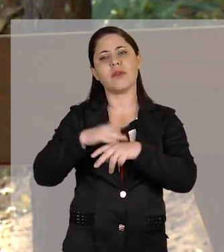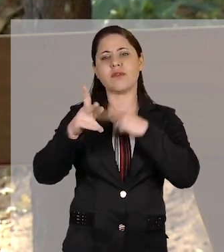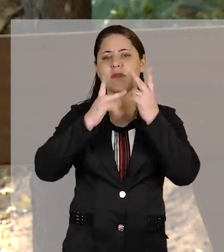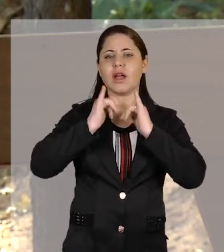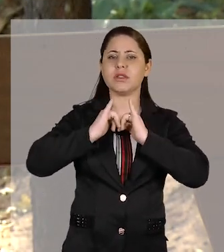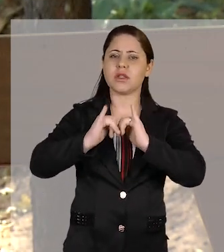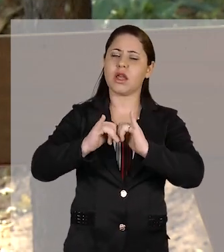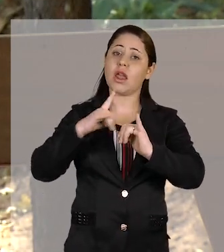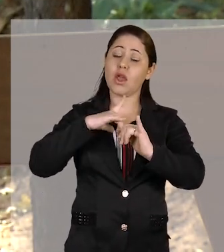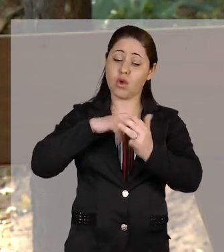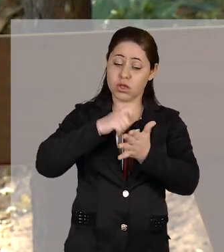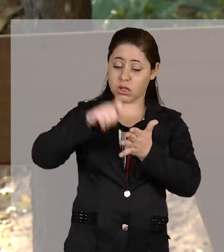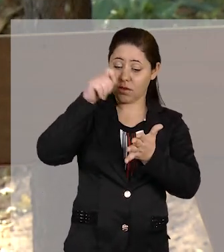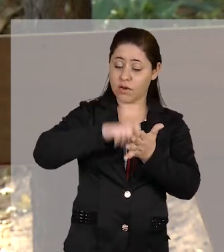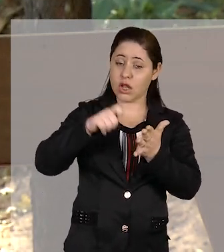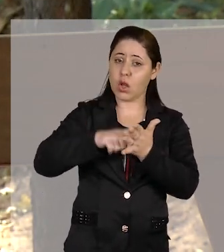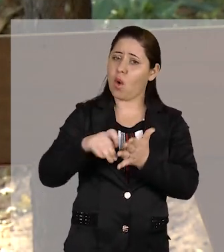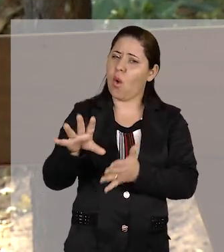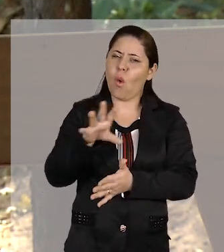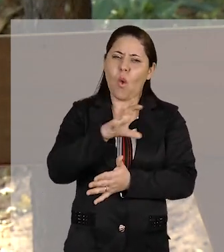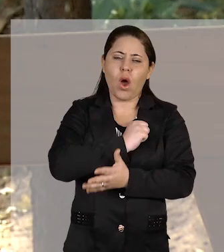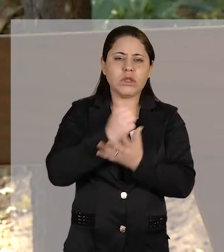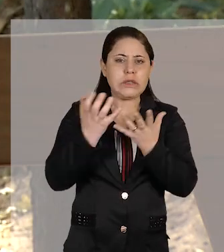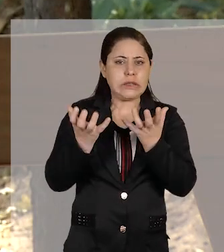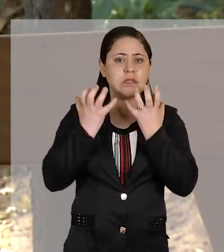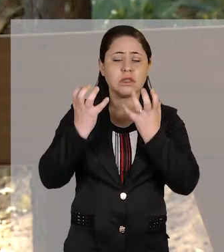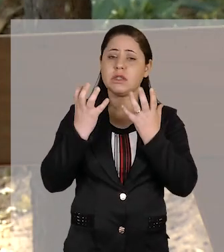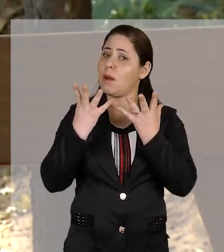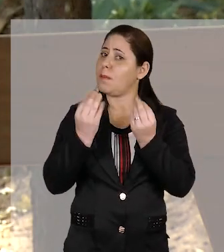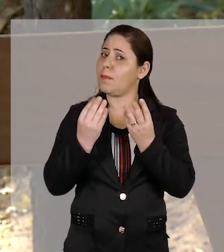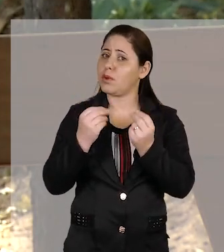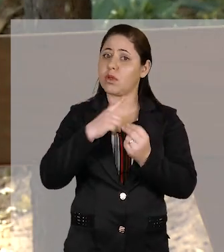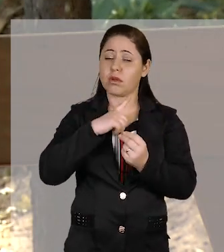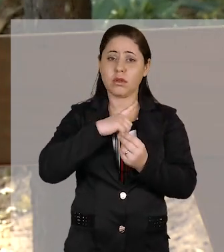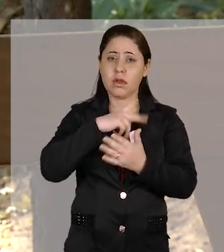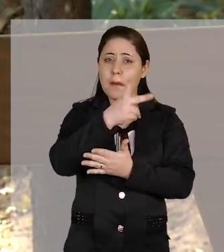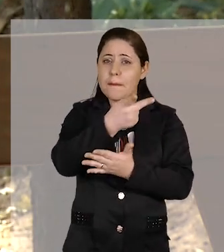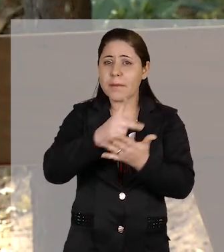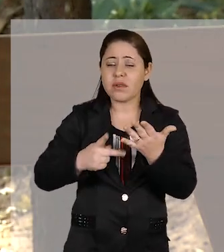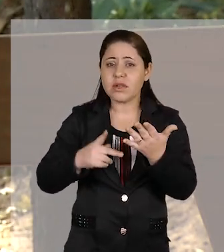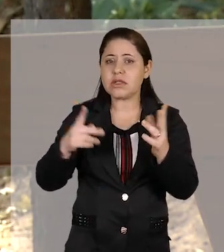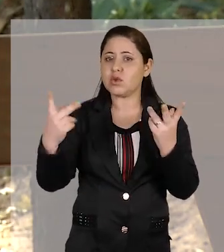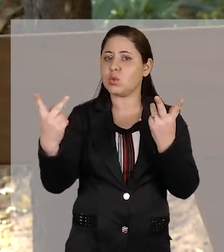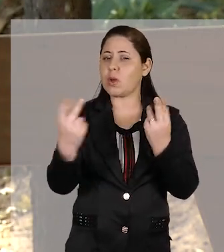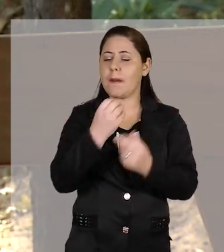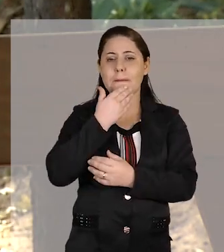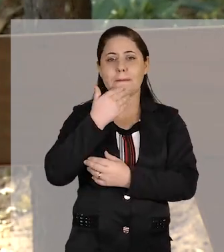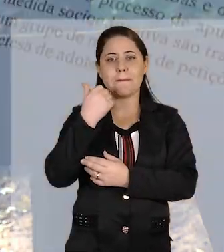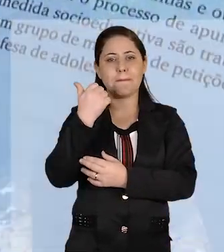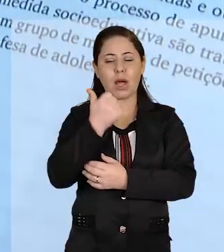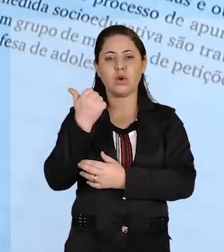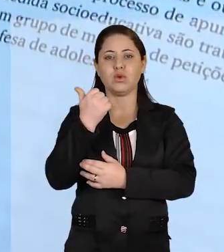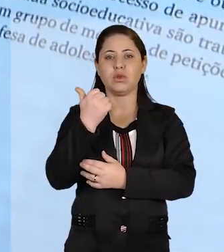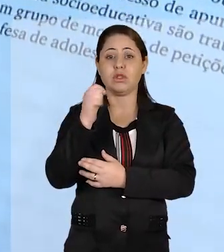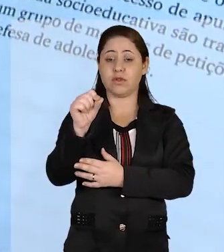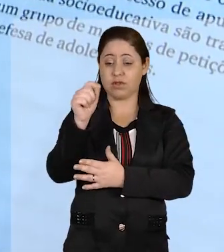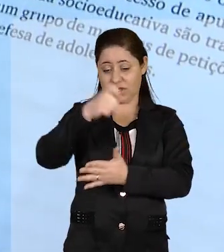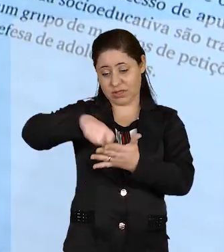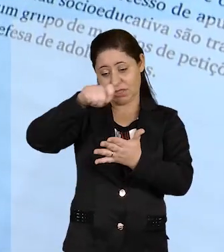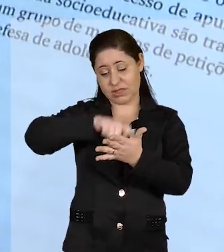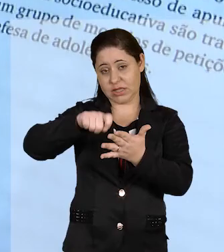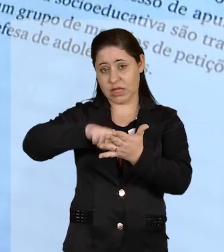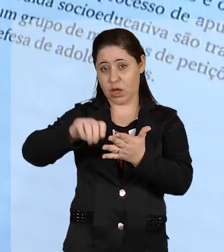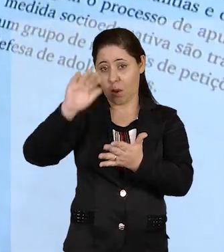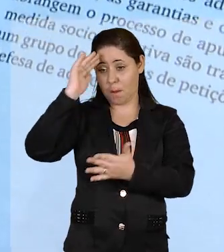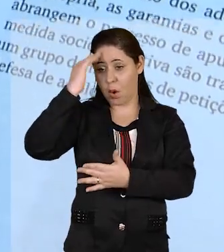para ele, estou escrevendo um livro, eu gostaria muito de ter um prefácio tão bom quanto os prefácios que o senhor